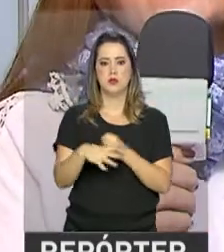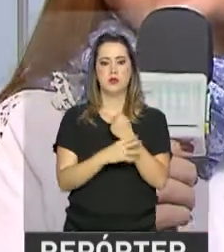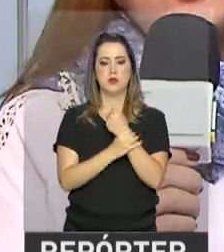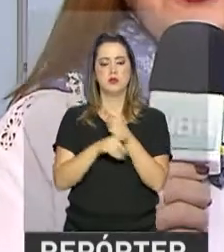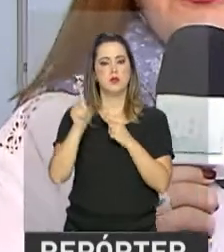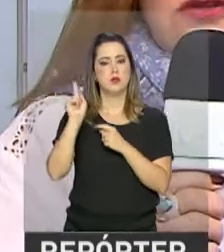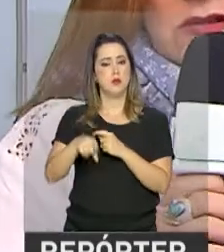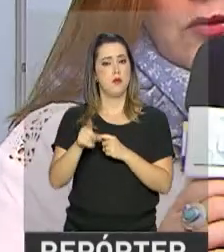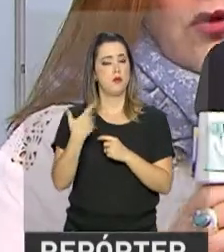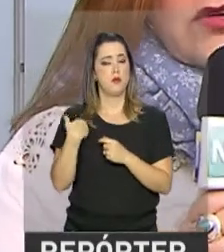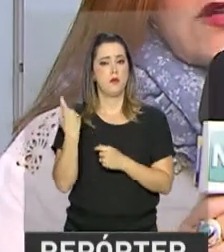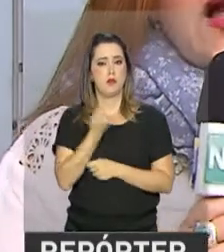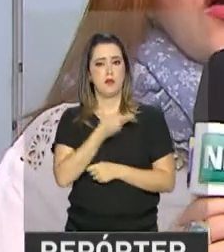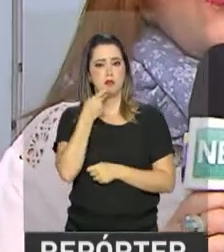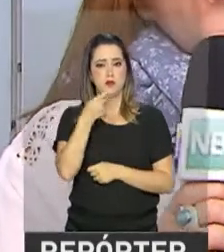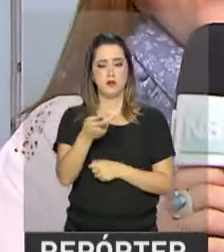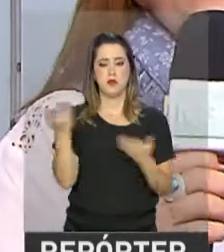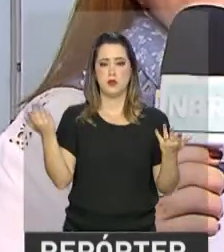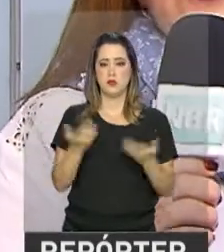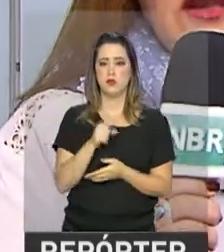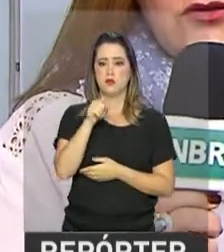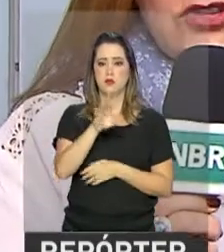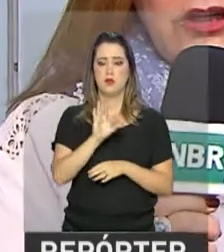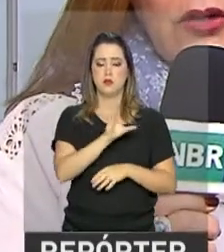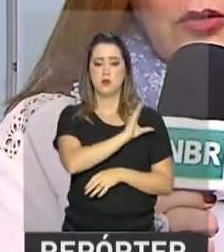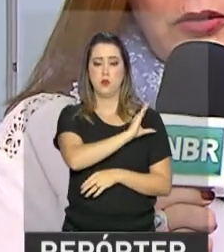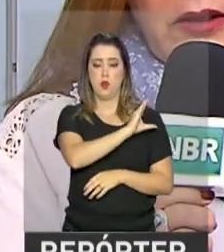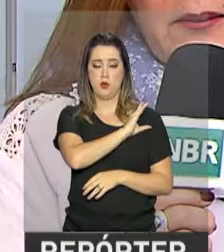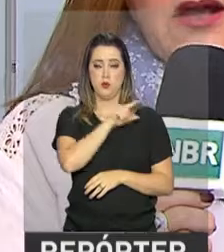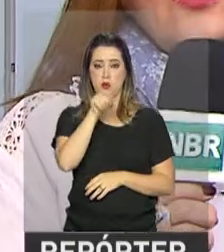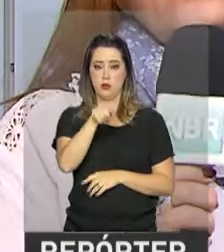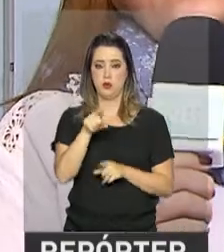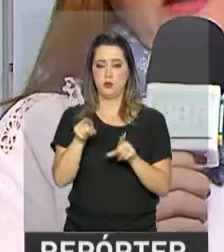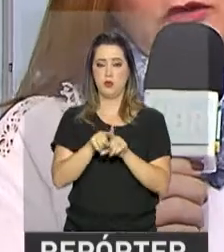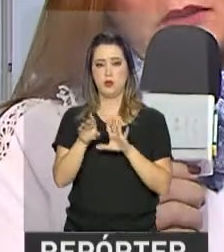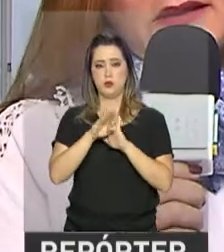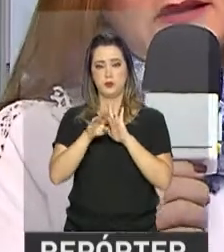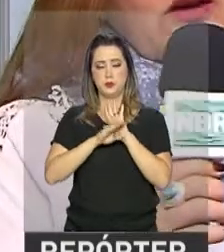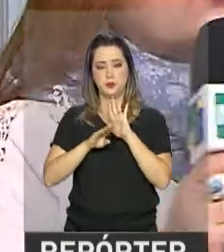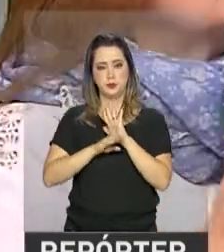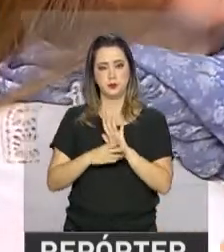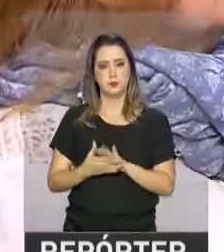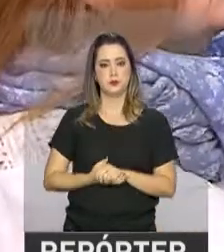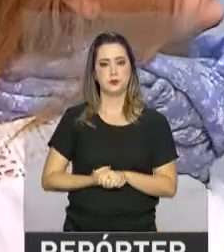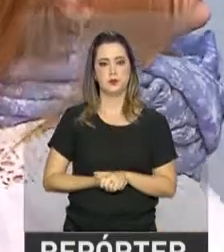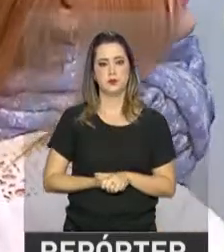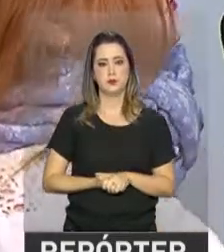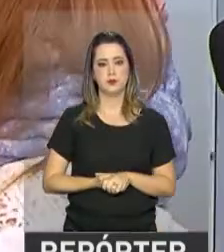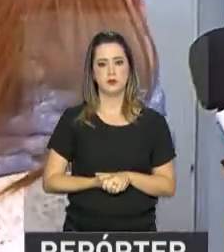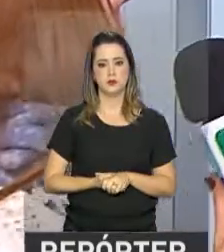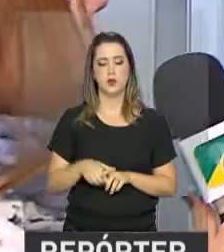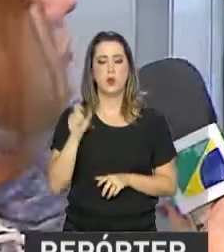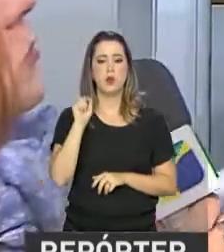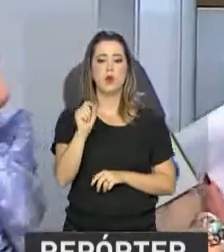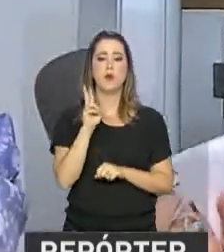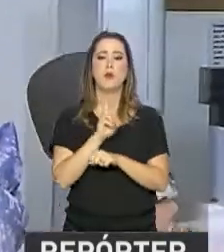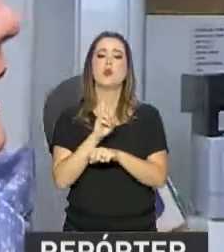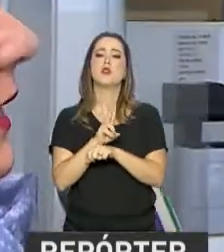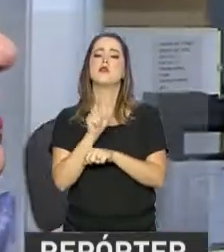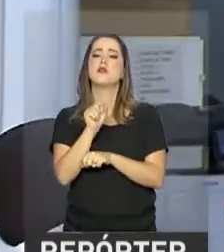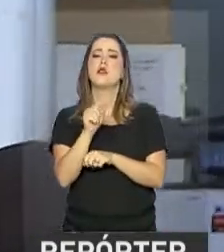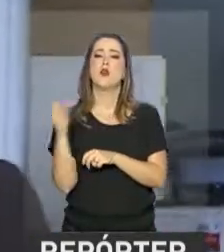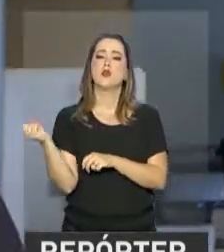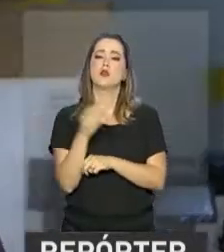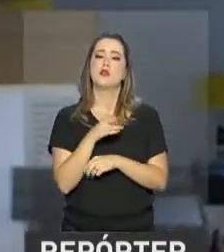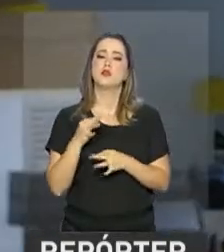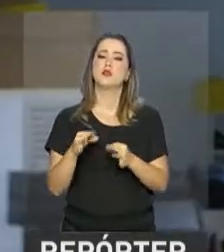é sobre isso nós vamos conversar com o coordenador geral do programa o édito pantaleão que tipo de proteção que modernidade